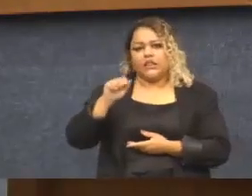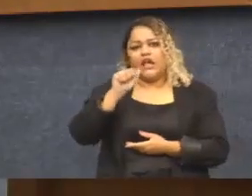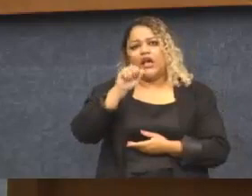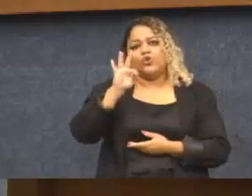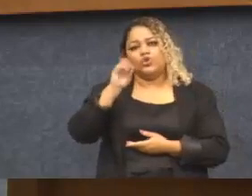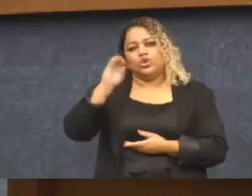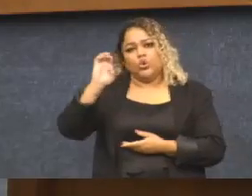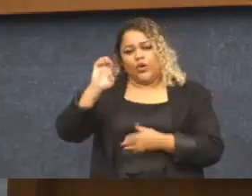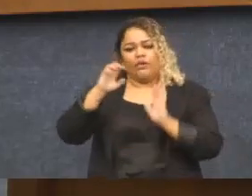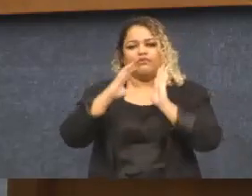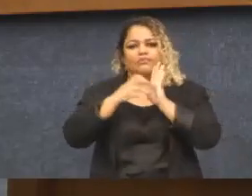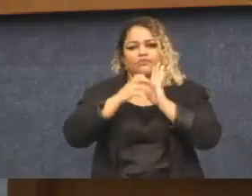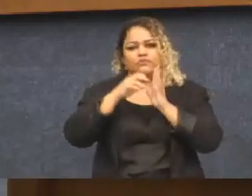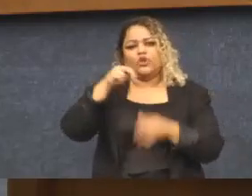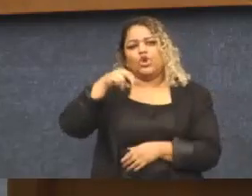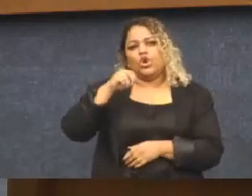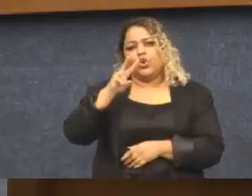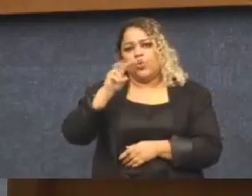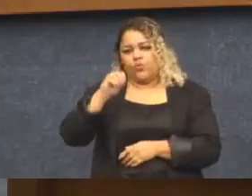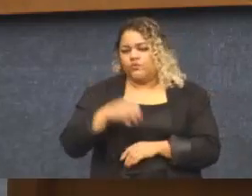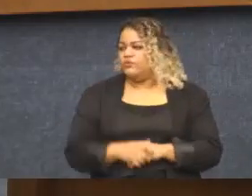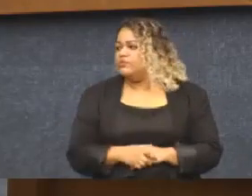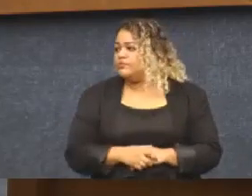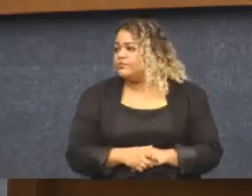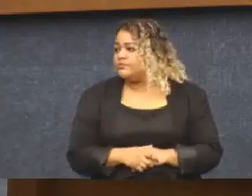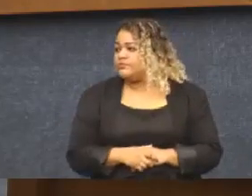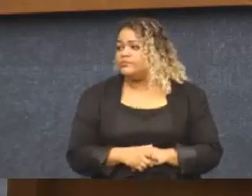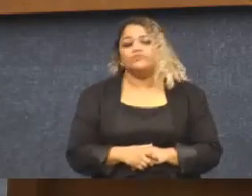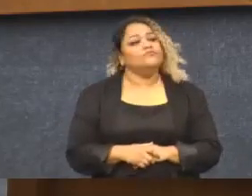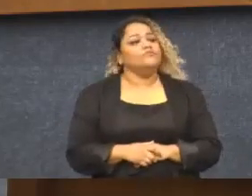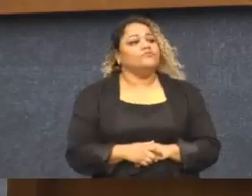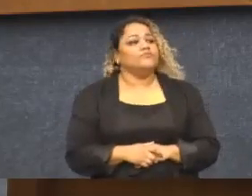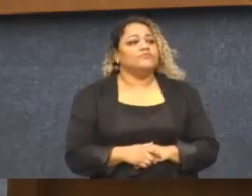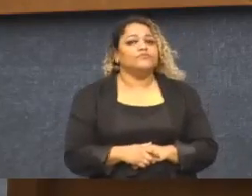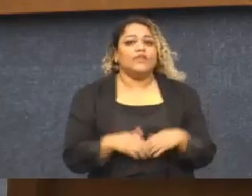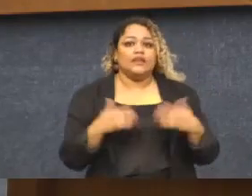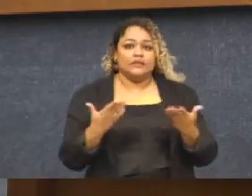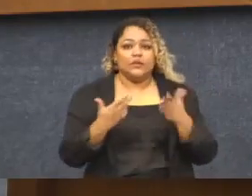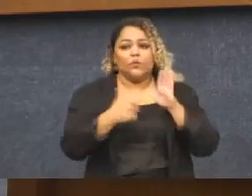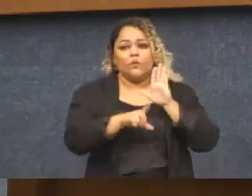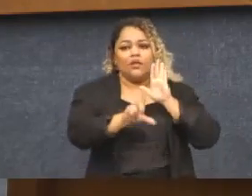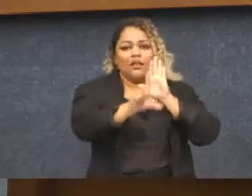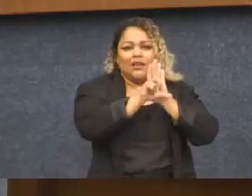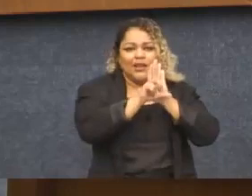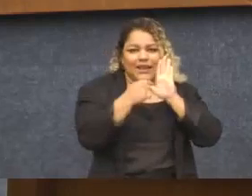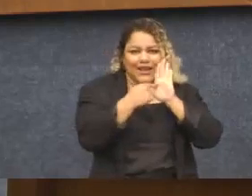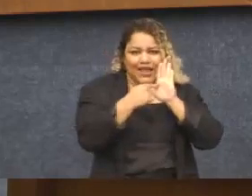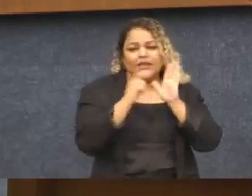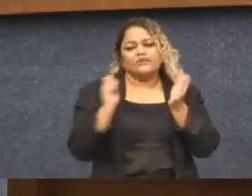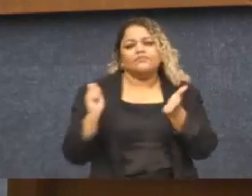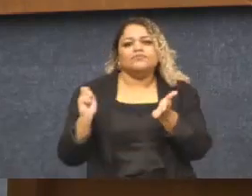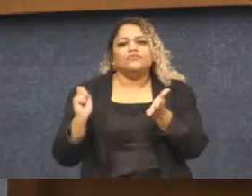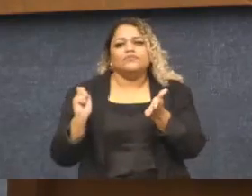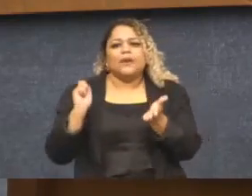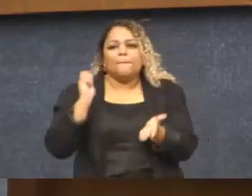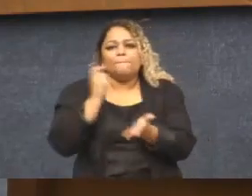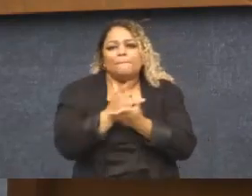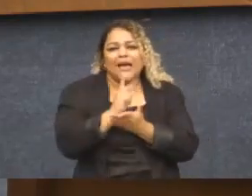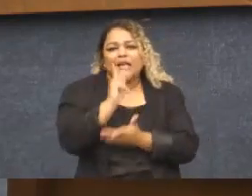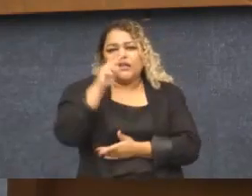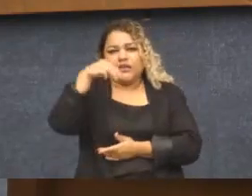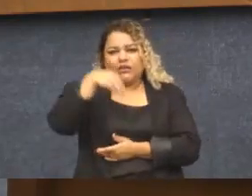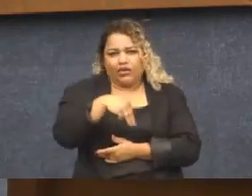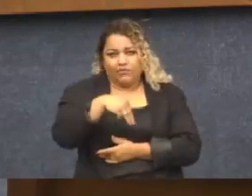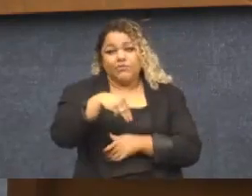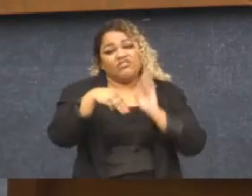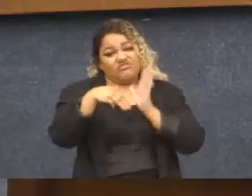presidente. Bem, o que nós estamos trazendo para a nossa lei de pagamento por quilômetro rodado já é uma norma